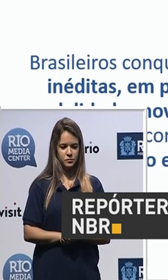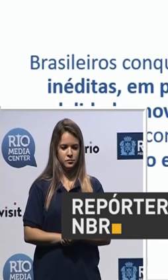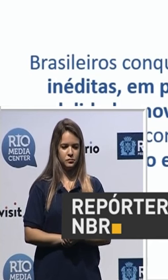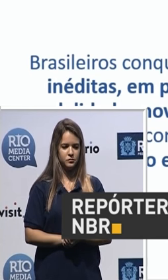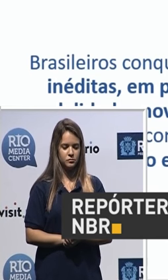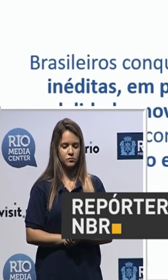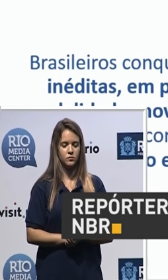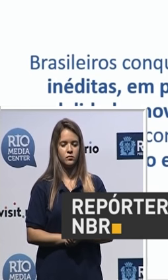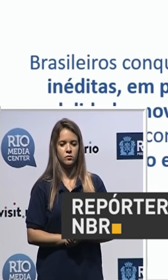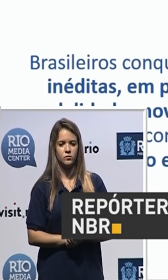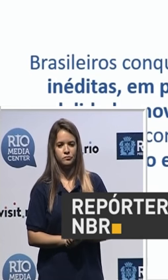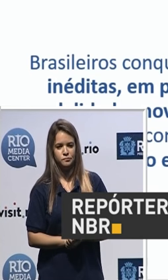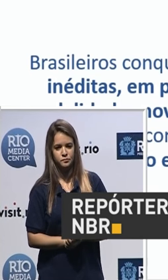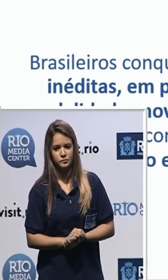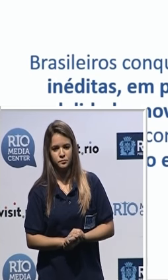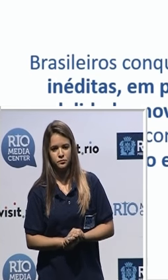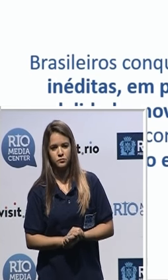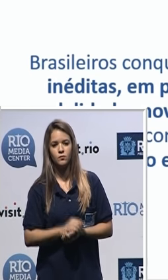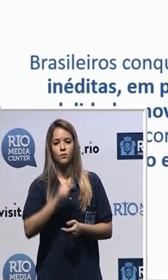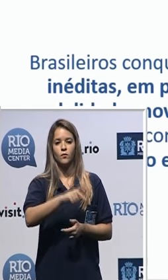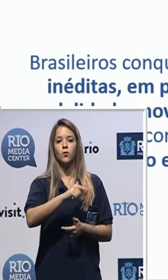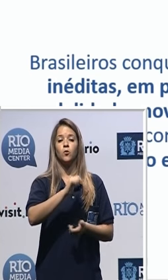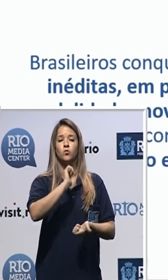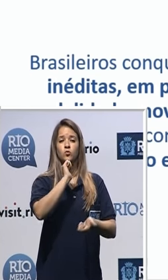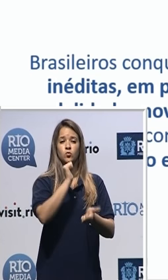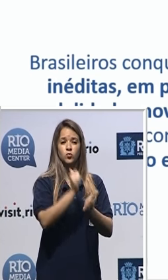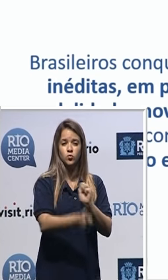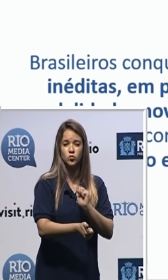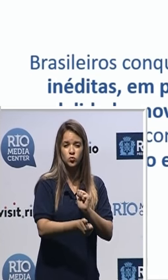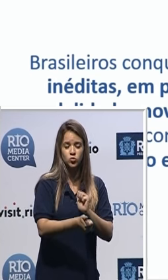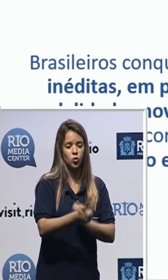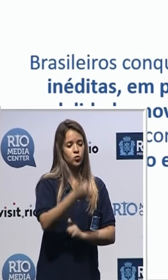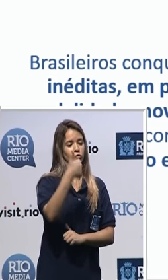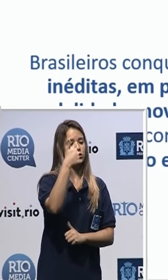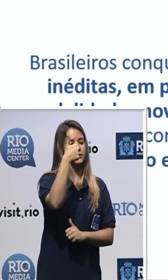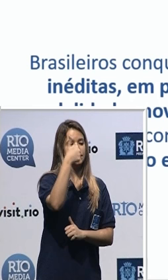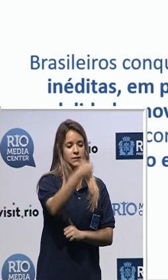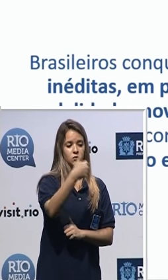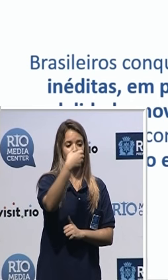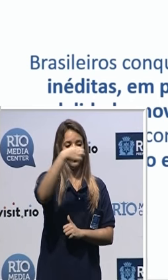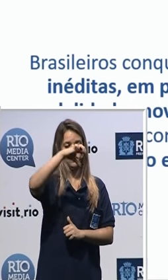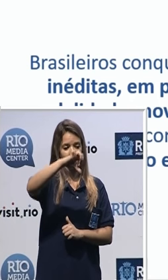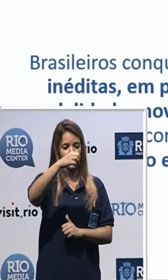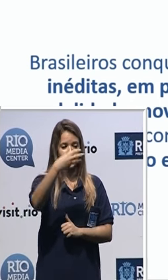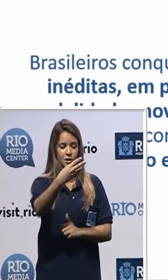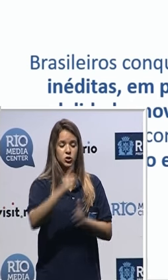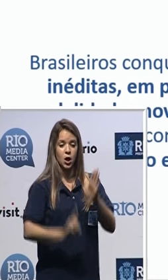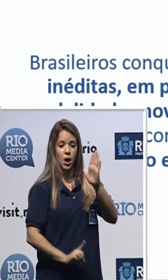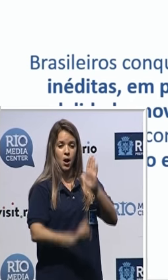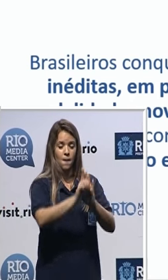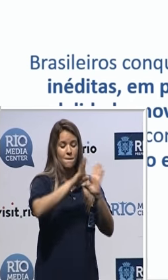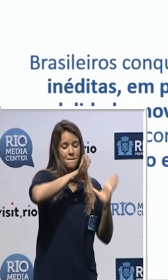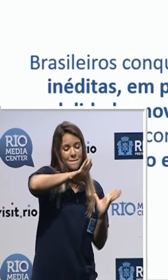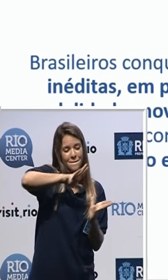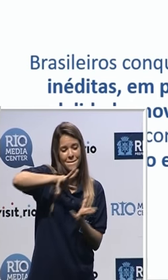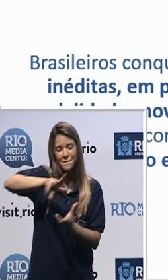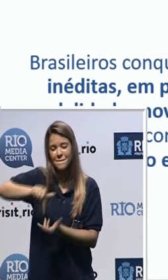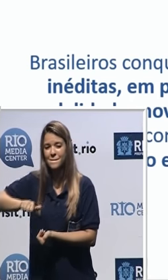Bom, tivemos nos jogos como um todo a quebra de 193 recordes mundiais, com 3